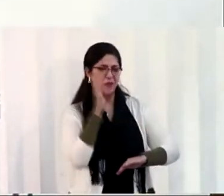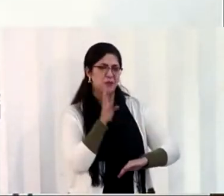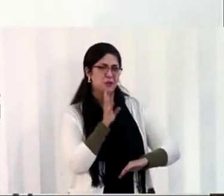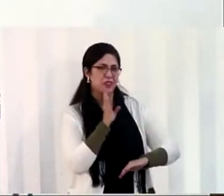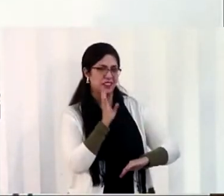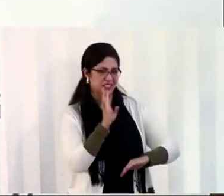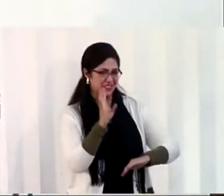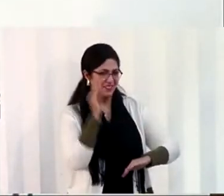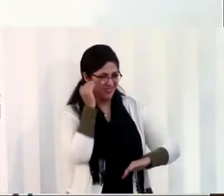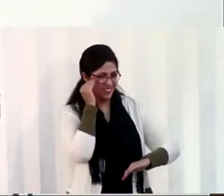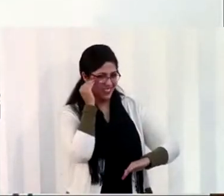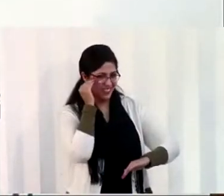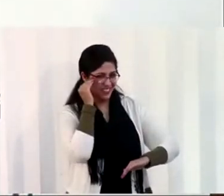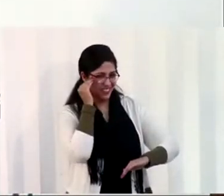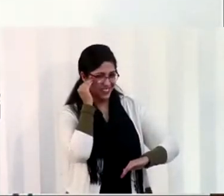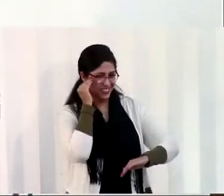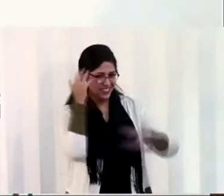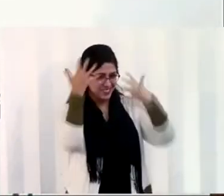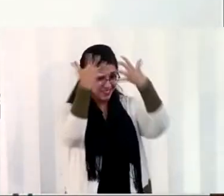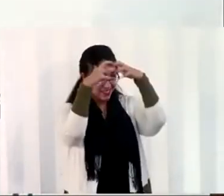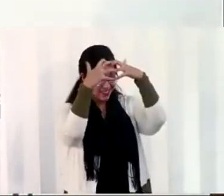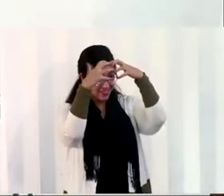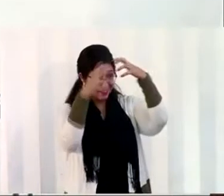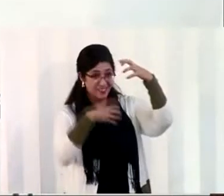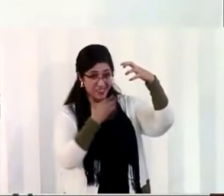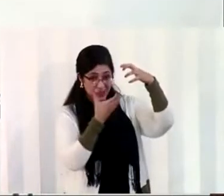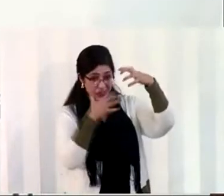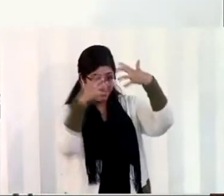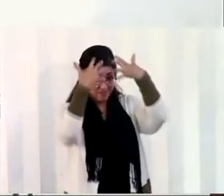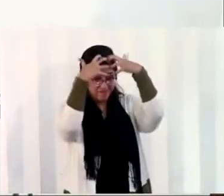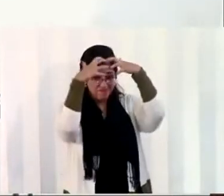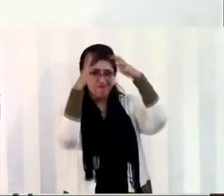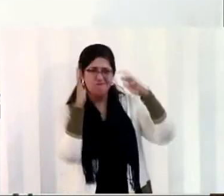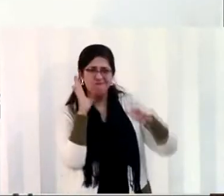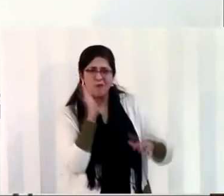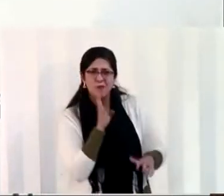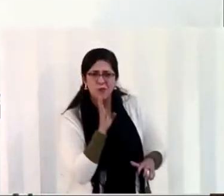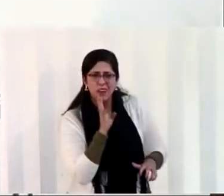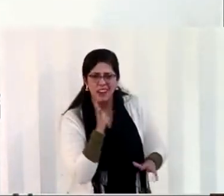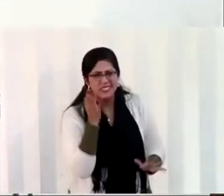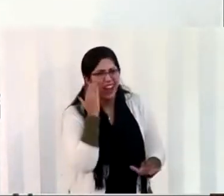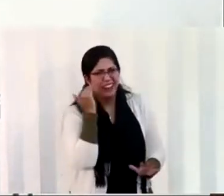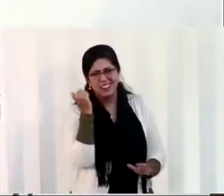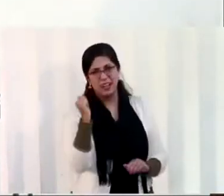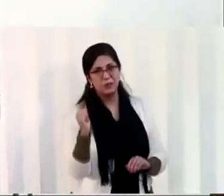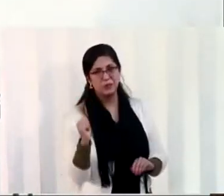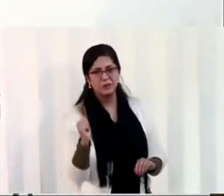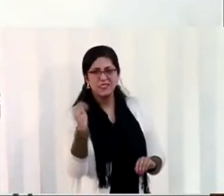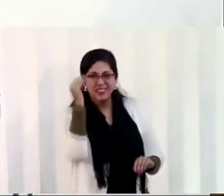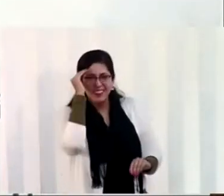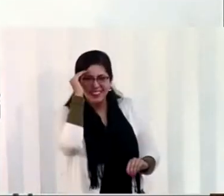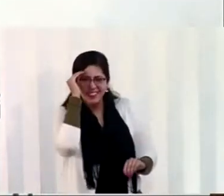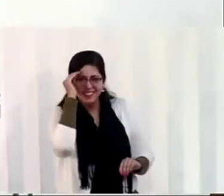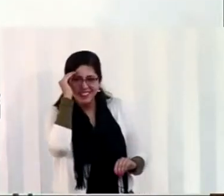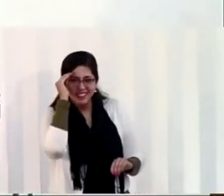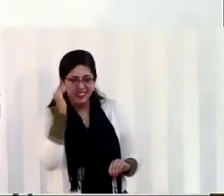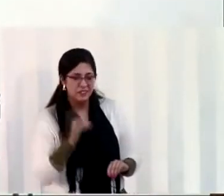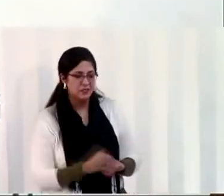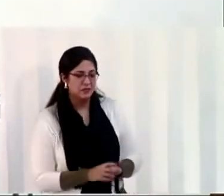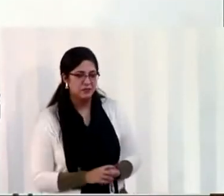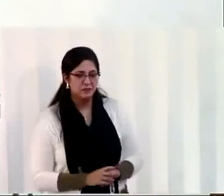Percebe como é o fruto do conhecimento? Depois de conhecer, você age de um jeito. Não tem como negar o